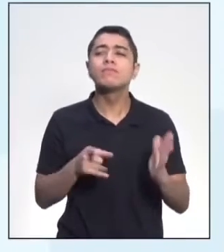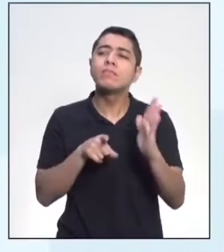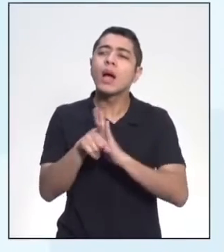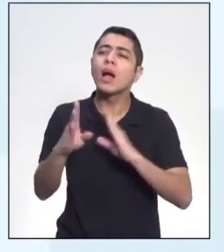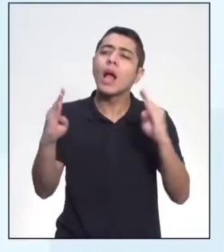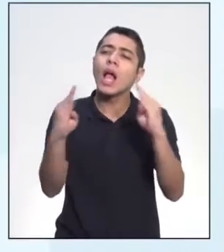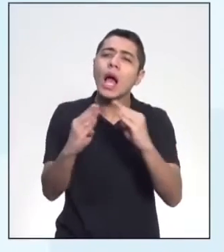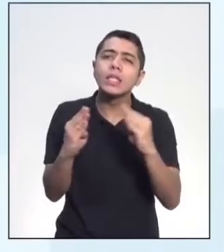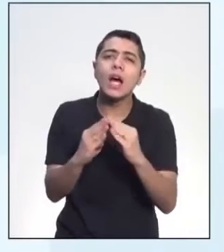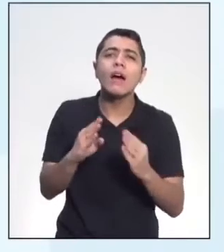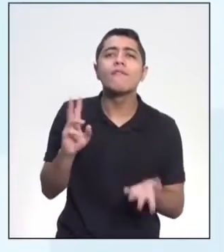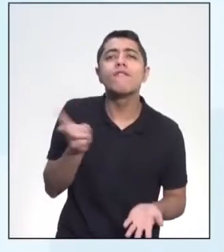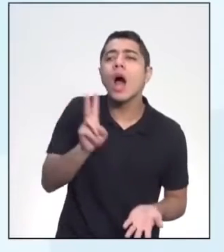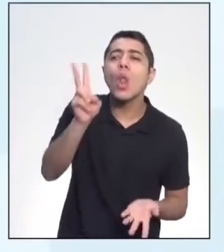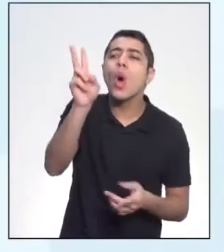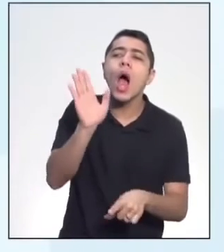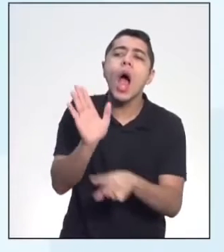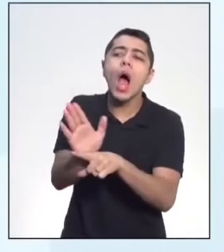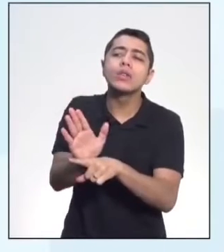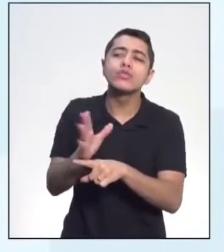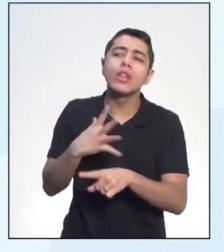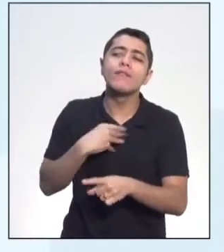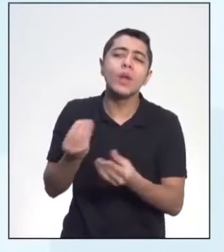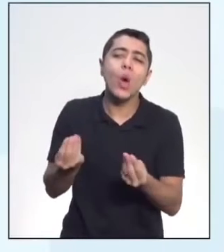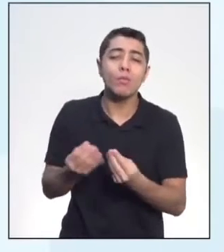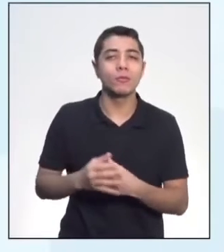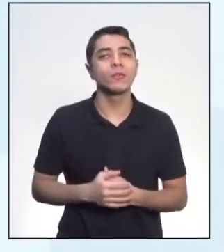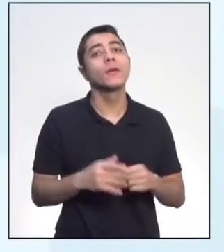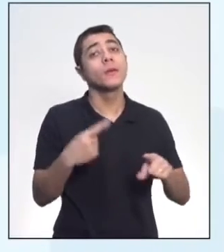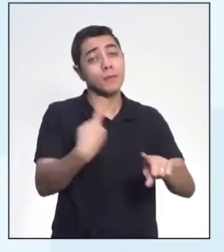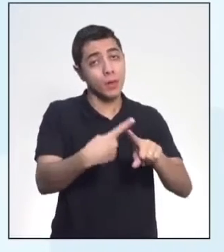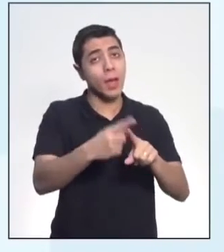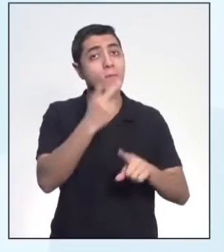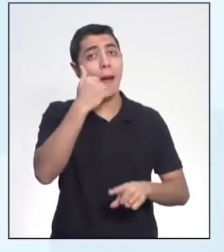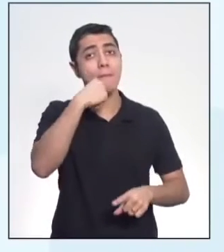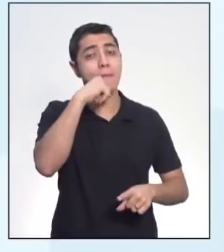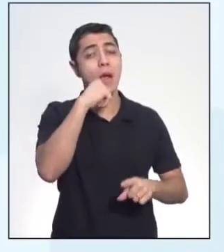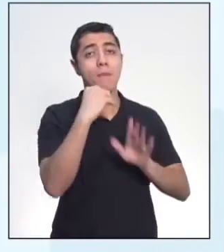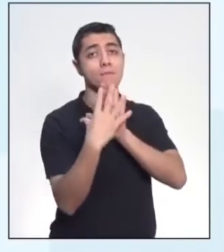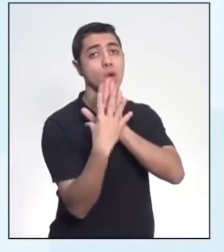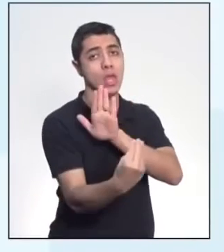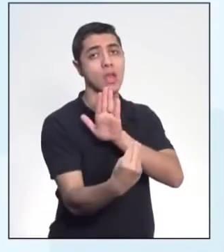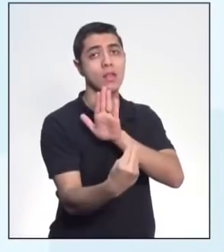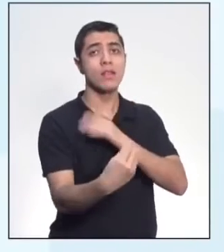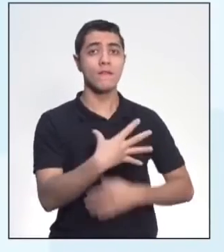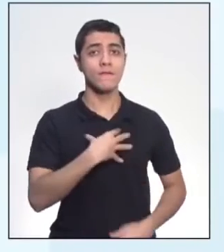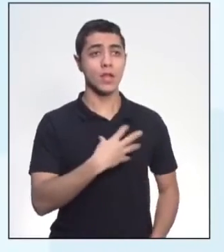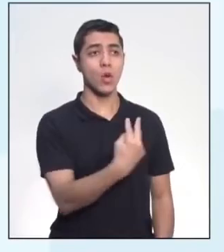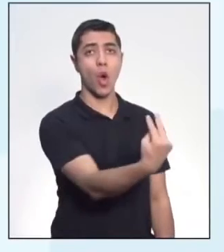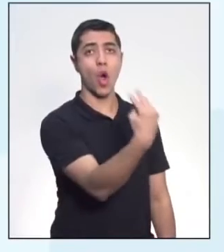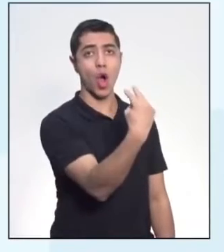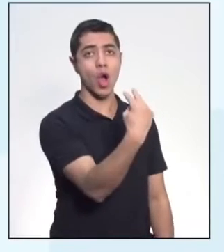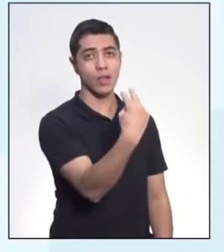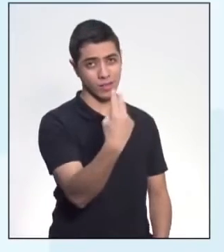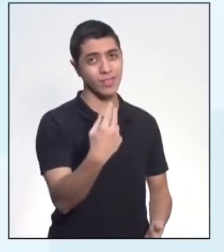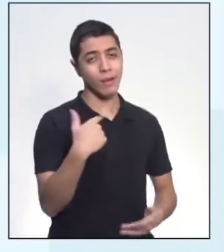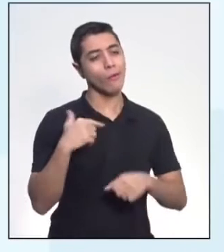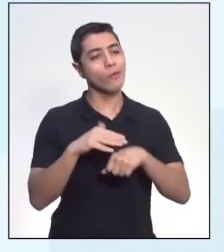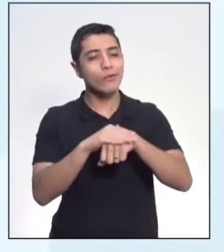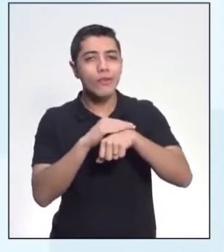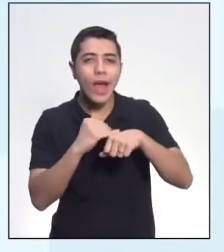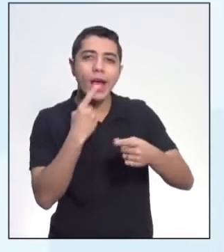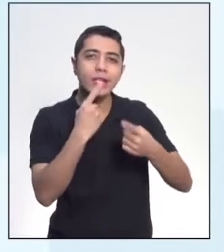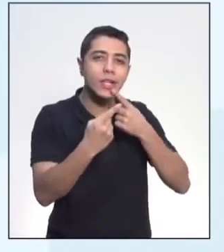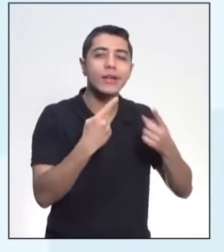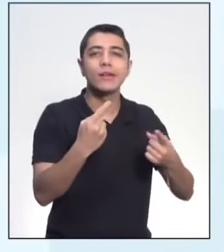exemplo para os filhos. Muita conversa e proximidade explicam muito mais que uma lição de moral